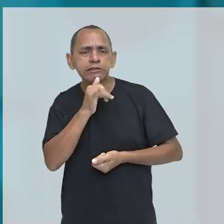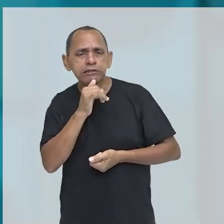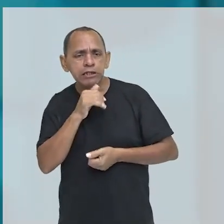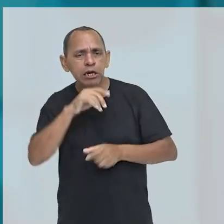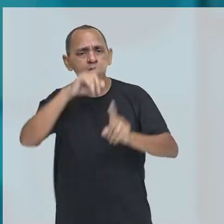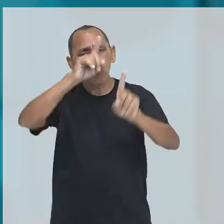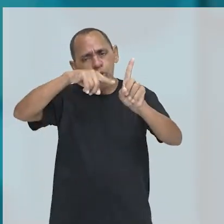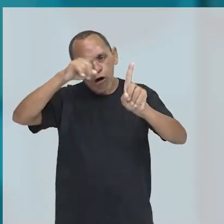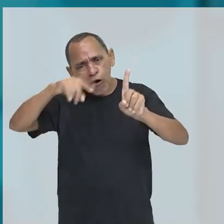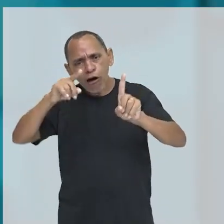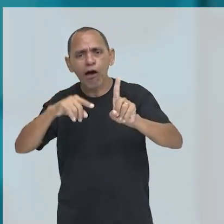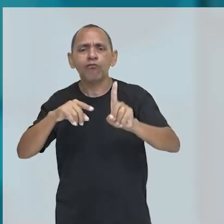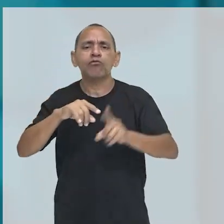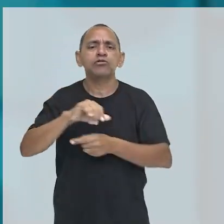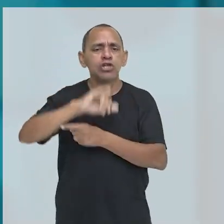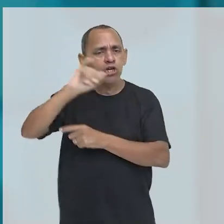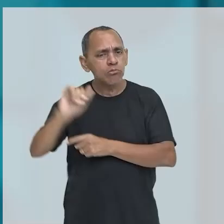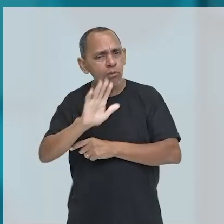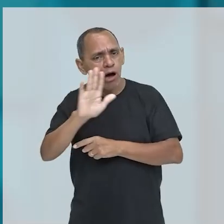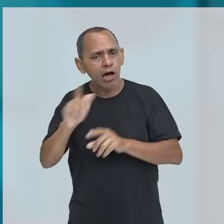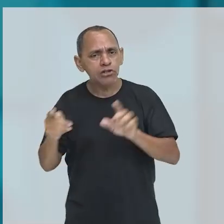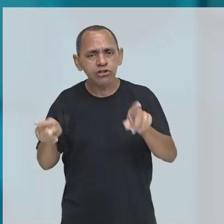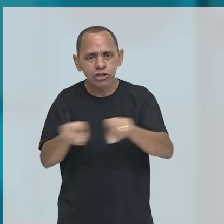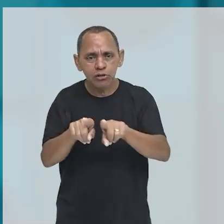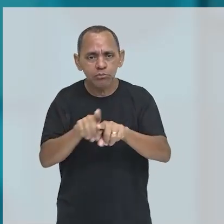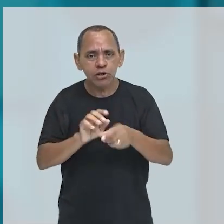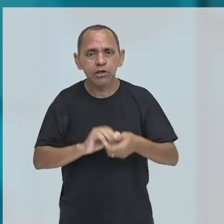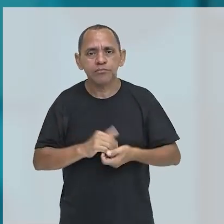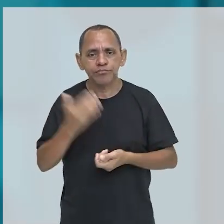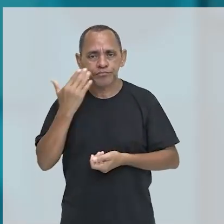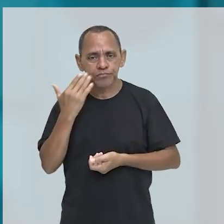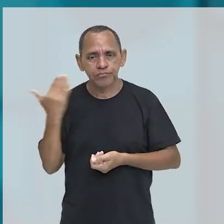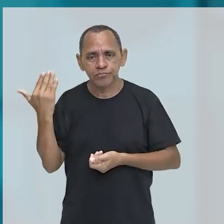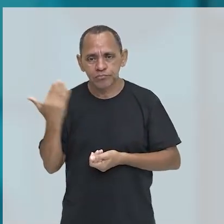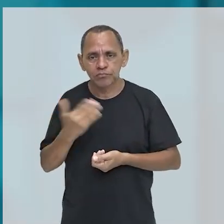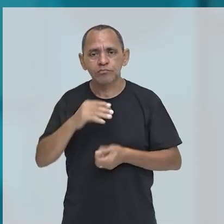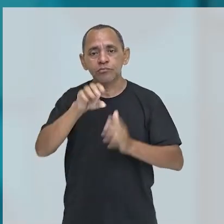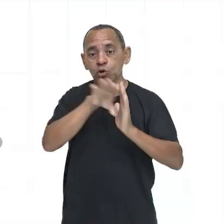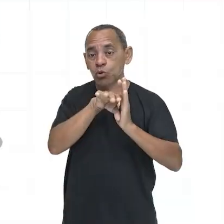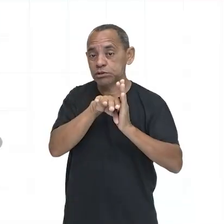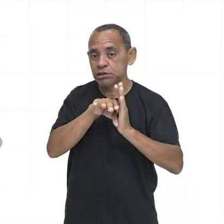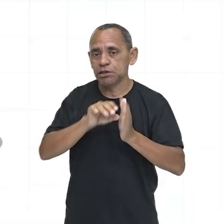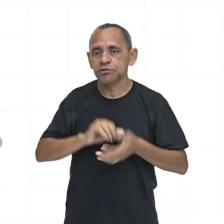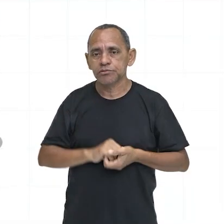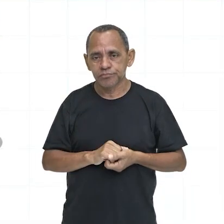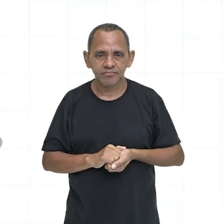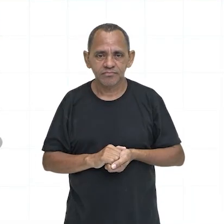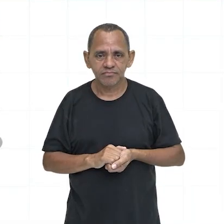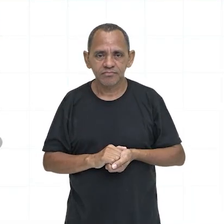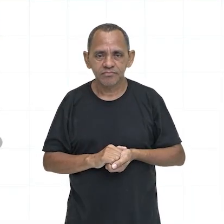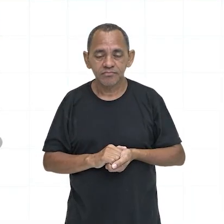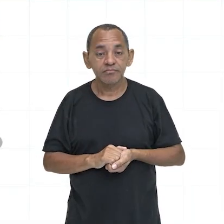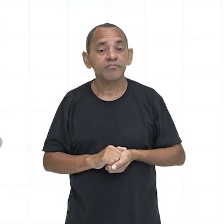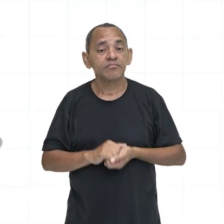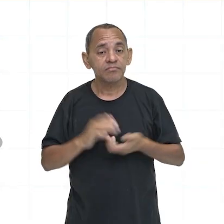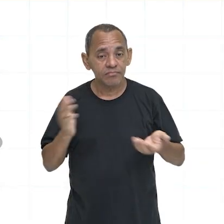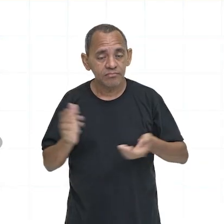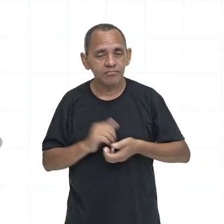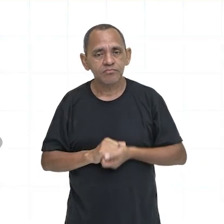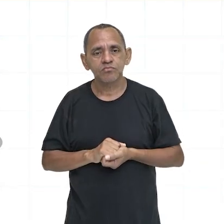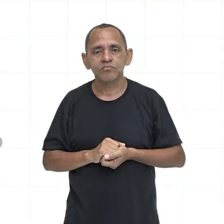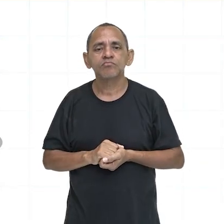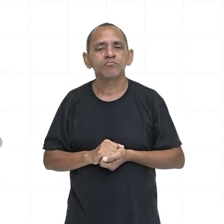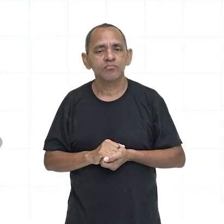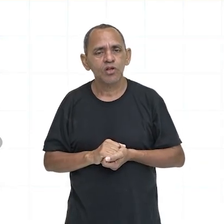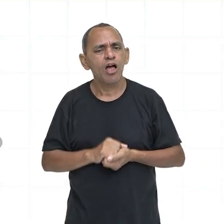um gráfico, alguma coisa desse tipo. Vamos ver a definição de marcas tipográficas? Olha só. Então, typographic